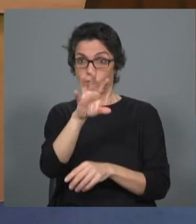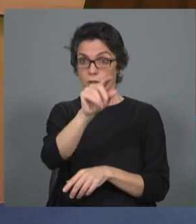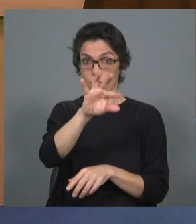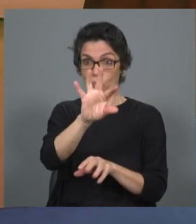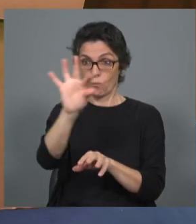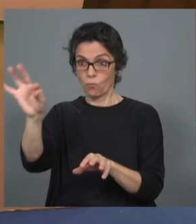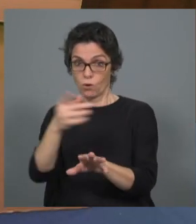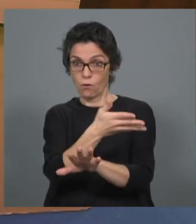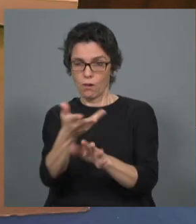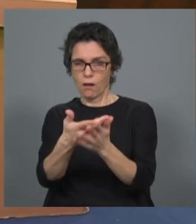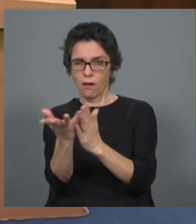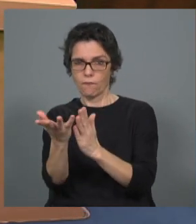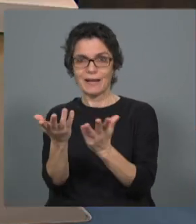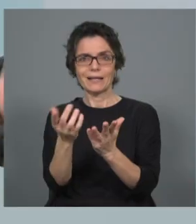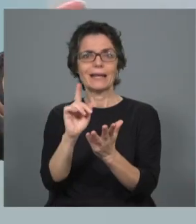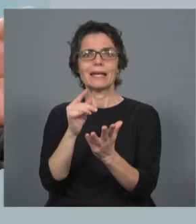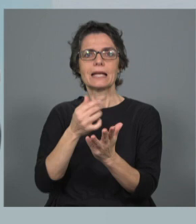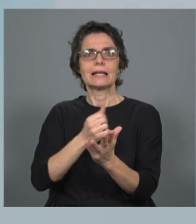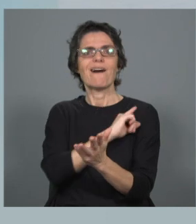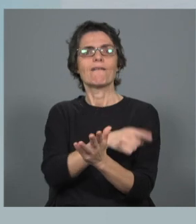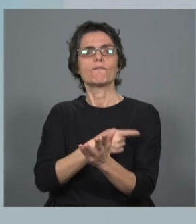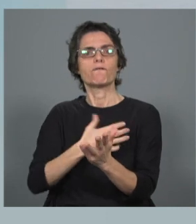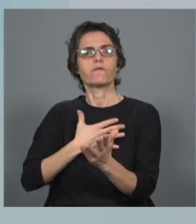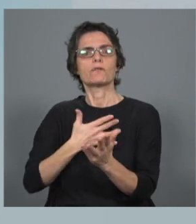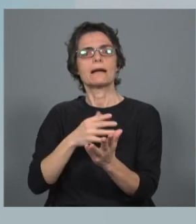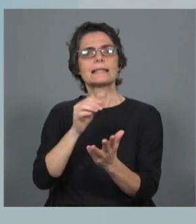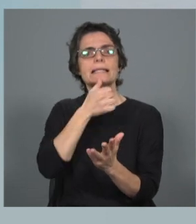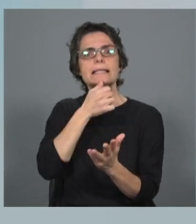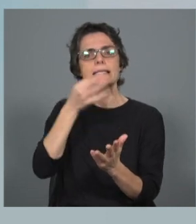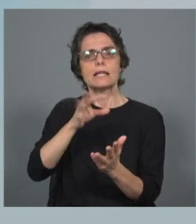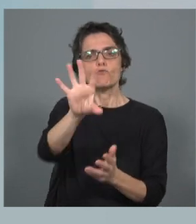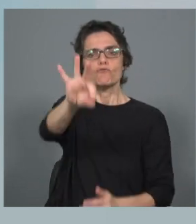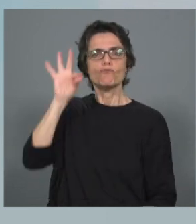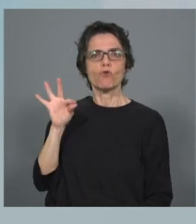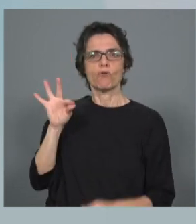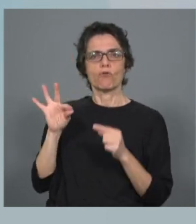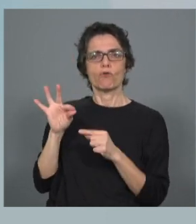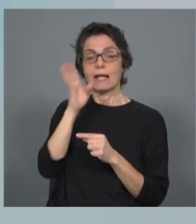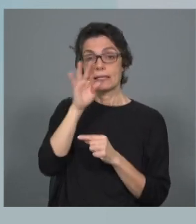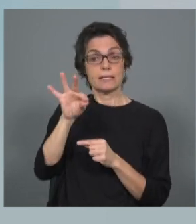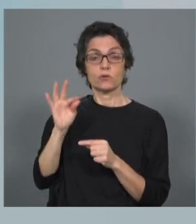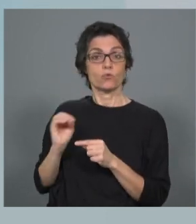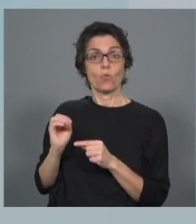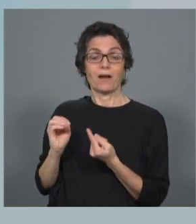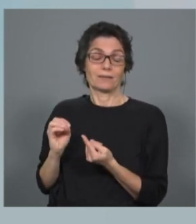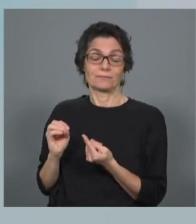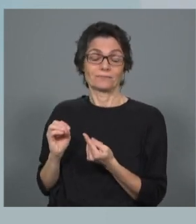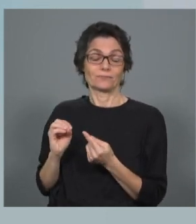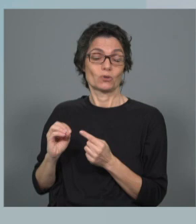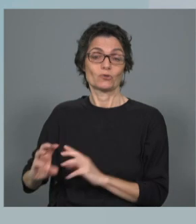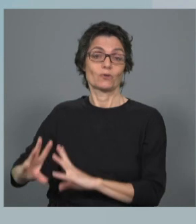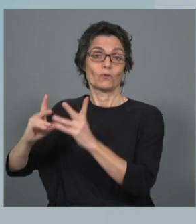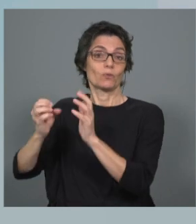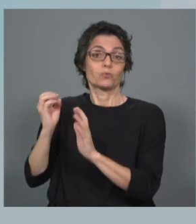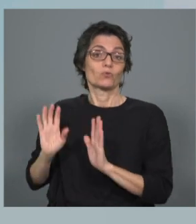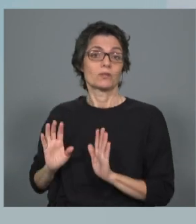é prolongar a adolescência. A adolescência é um período bom, mas no seu tempo. Quando esse tempo passa, é bom escolher, é bom decidir